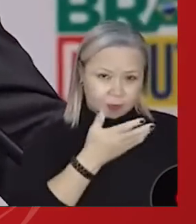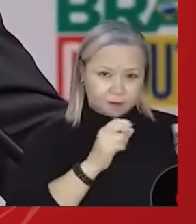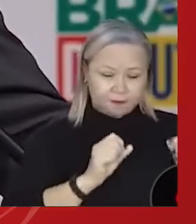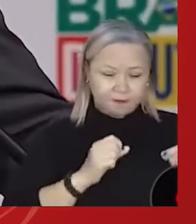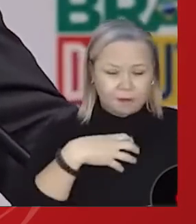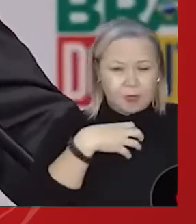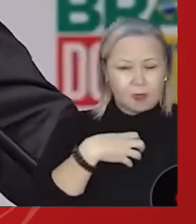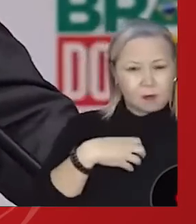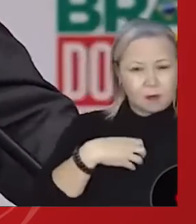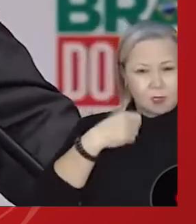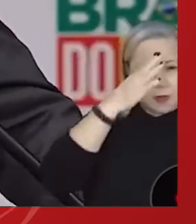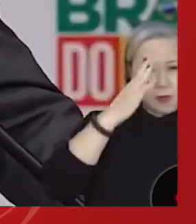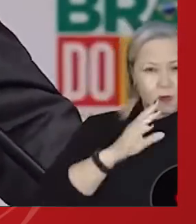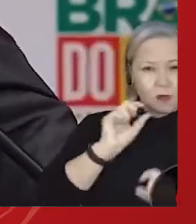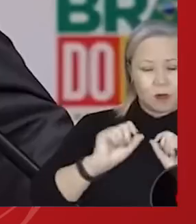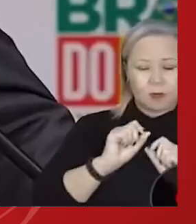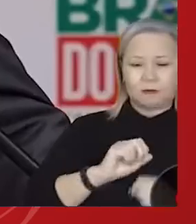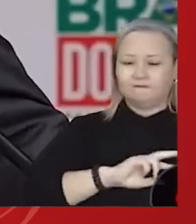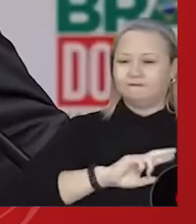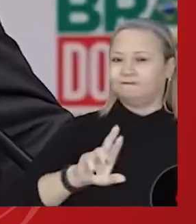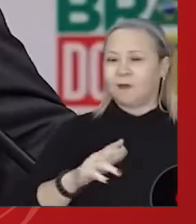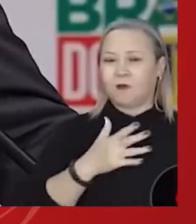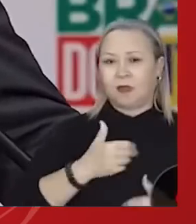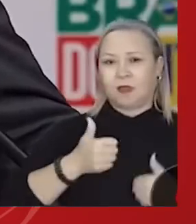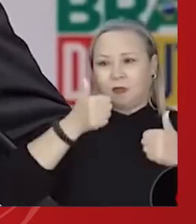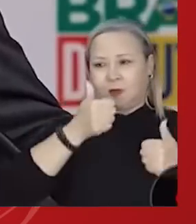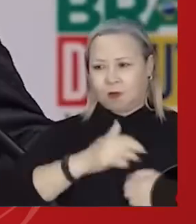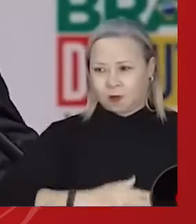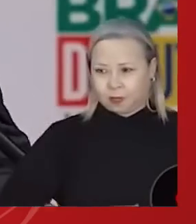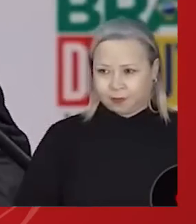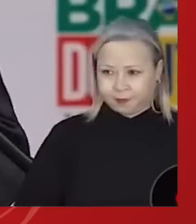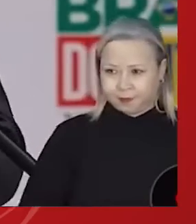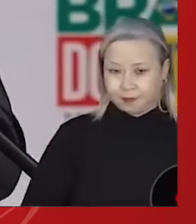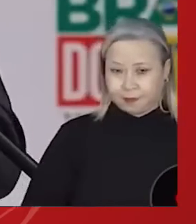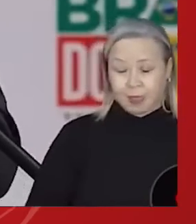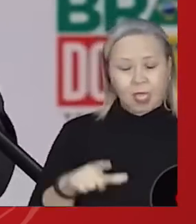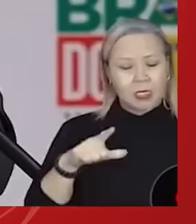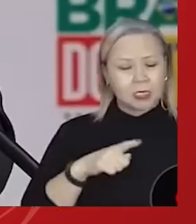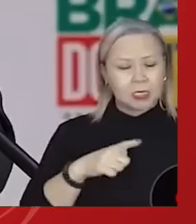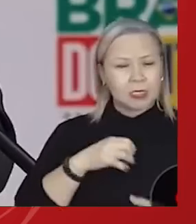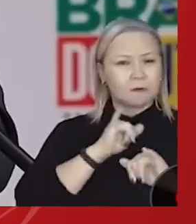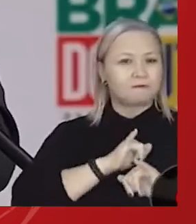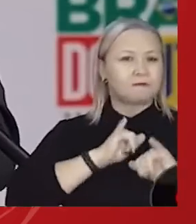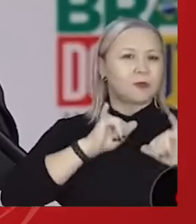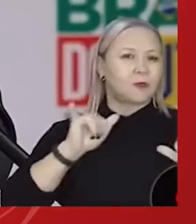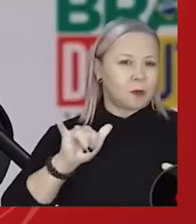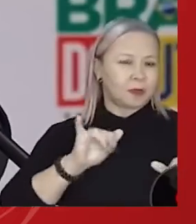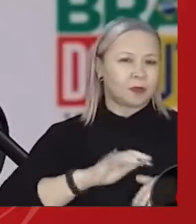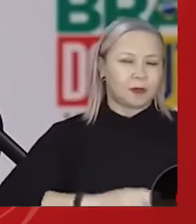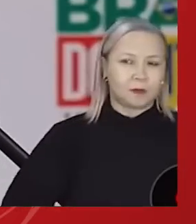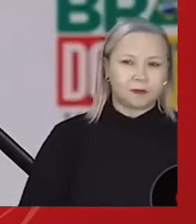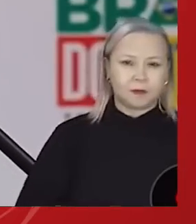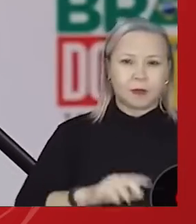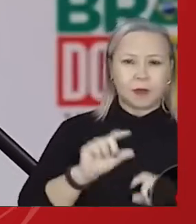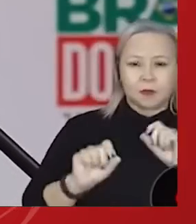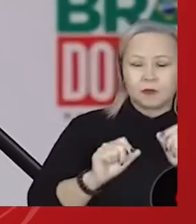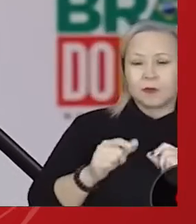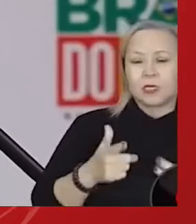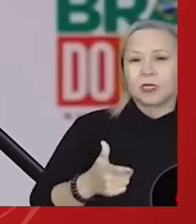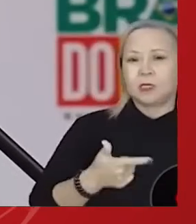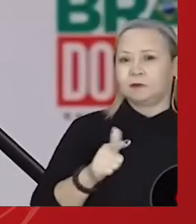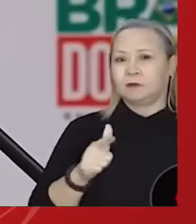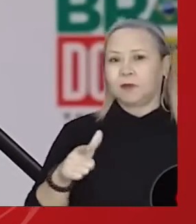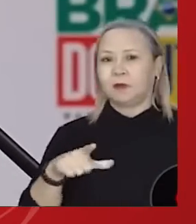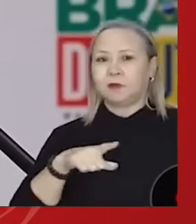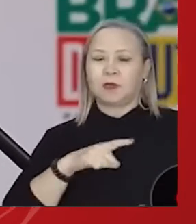a situação do Brasil não é das melhores. Nós temos informações de que nós não teremos